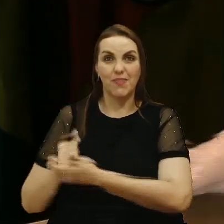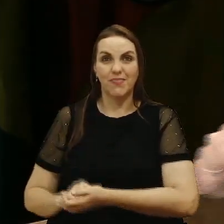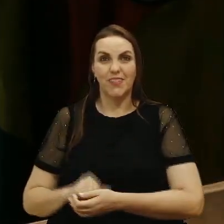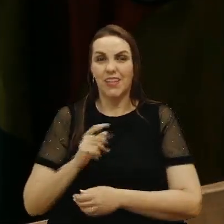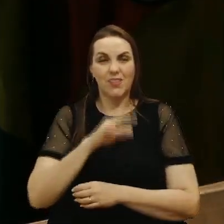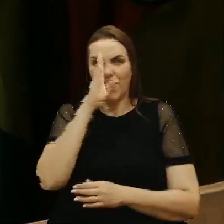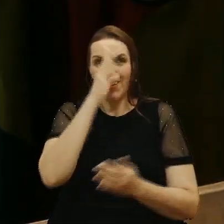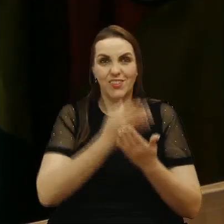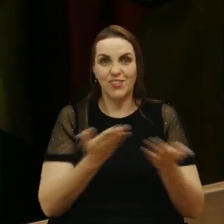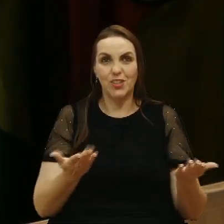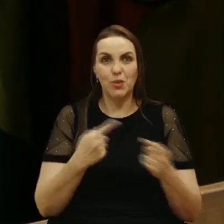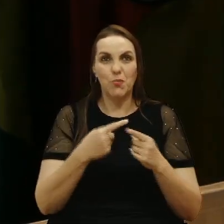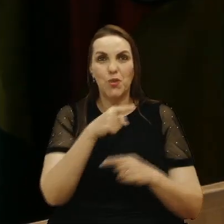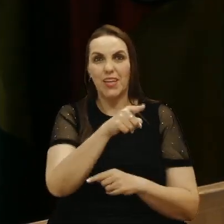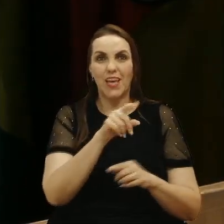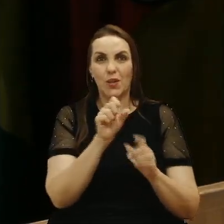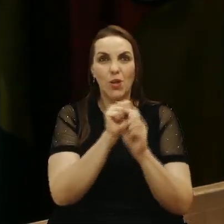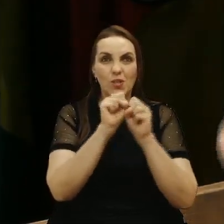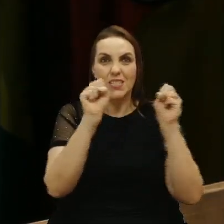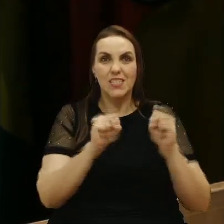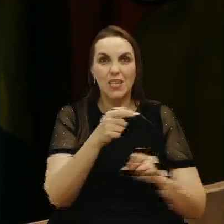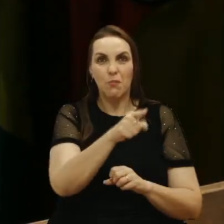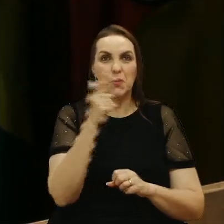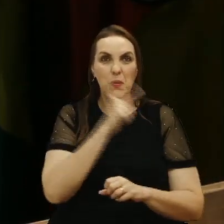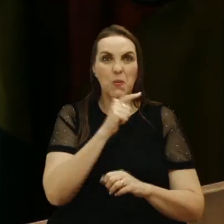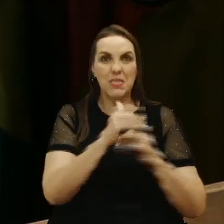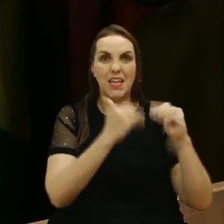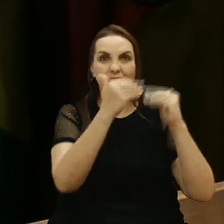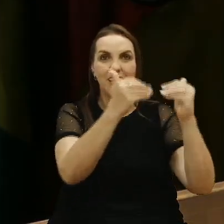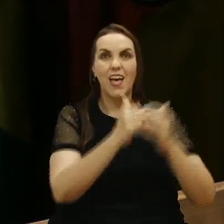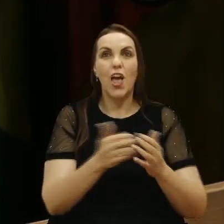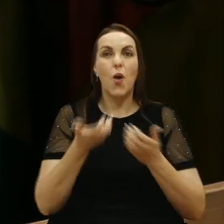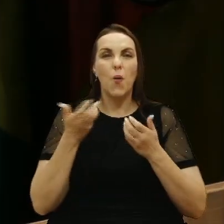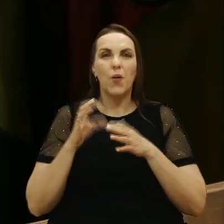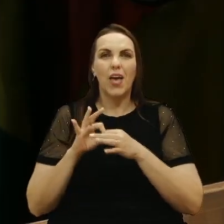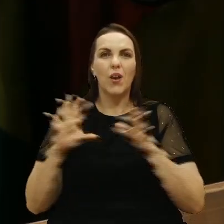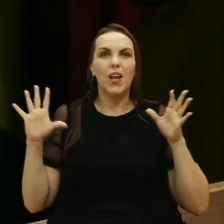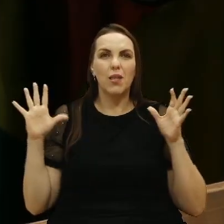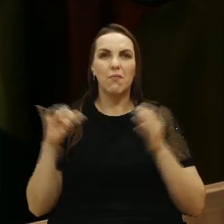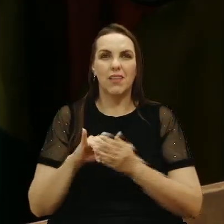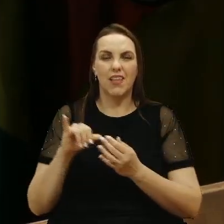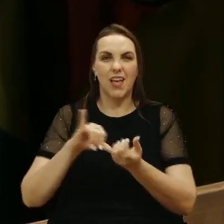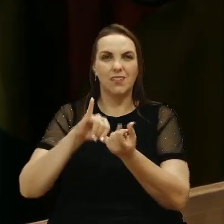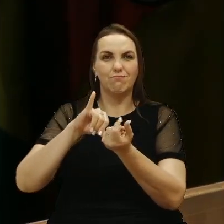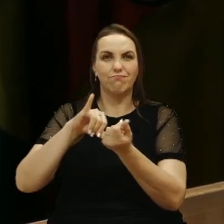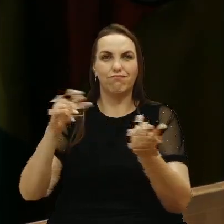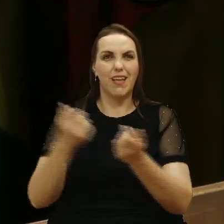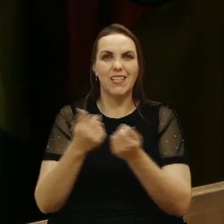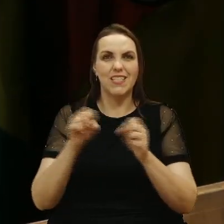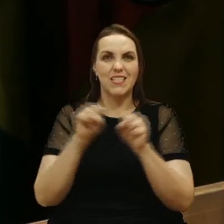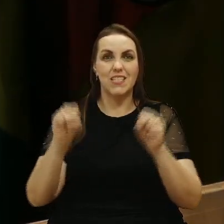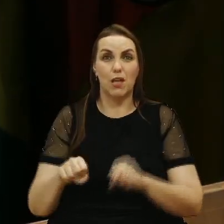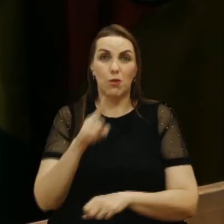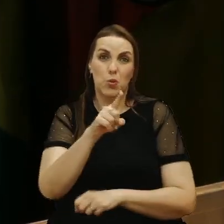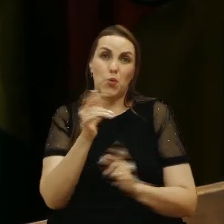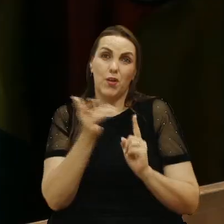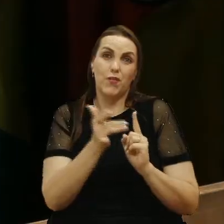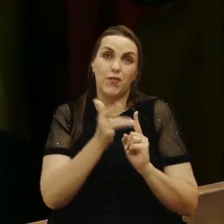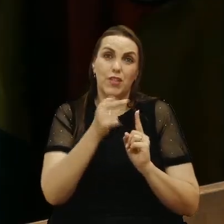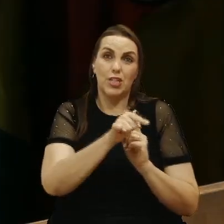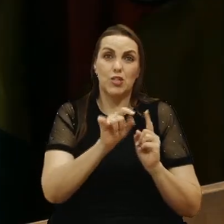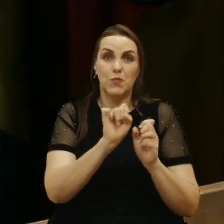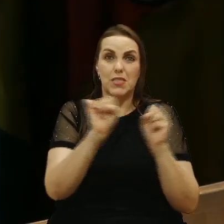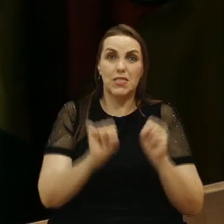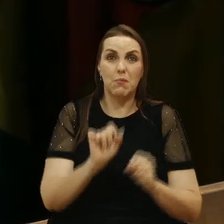Ramon, porque nem no sistema que o senhor defende o senhor consegue. Eu quero lhe libertar das amarras do sistema, já que o senhor é uma vítima desse sistema,